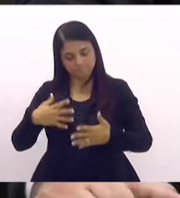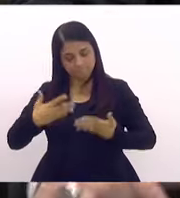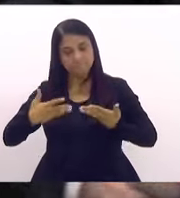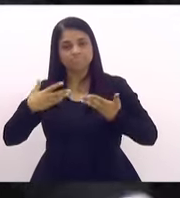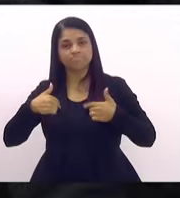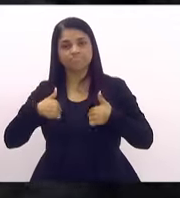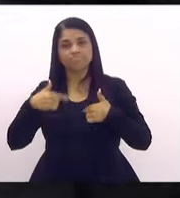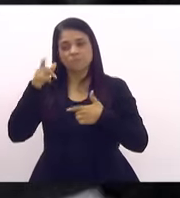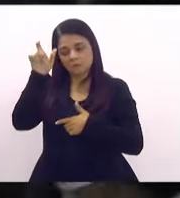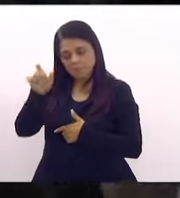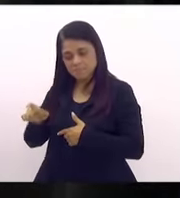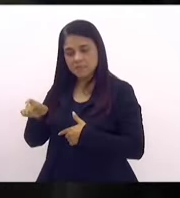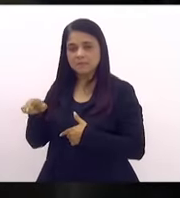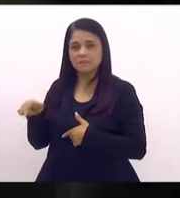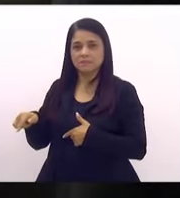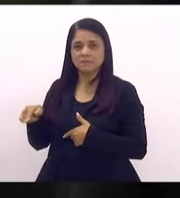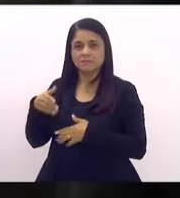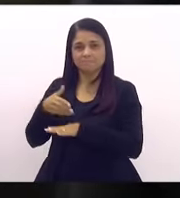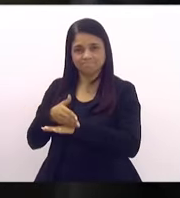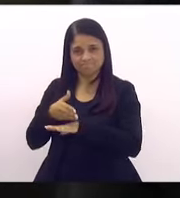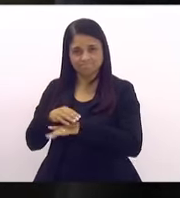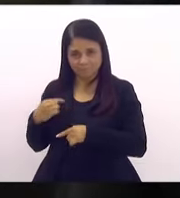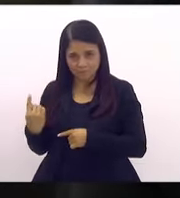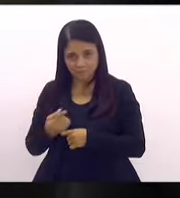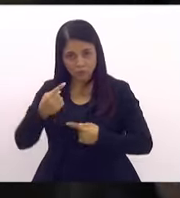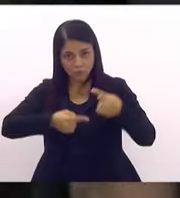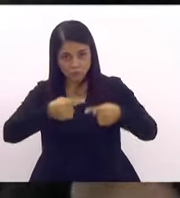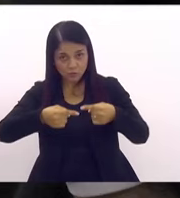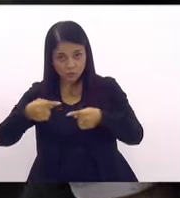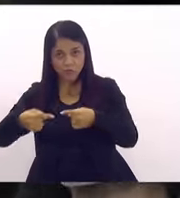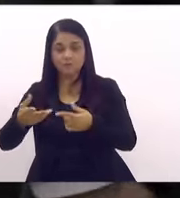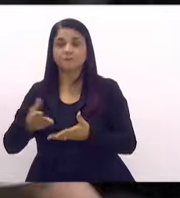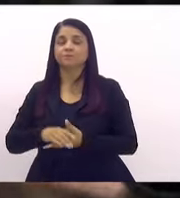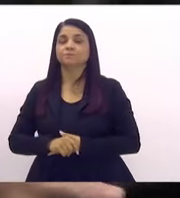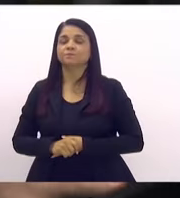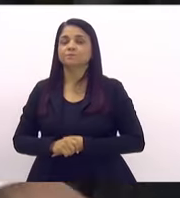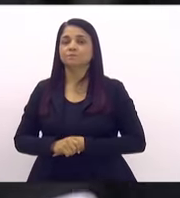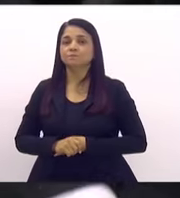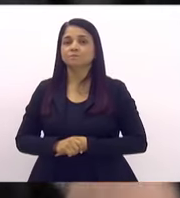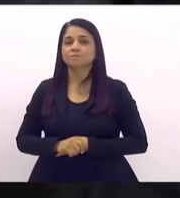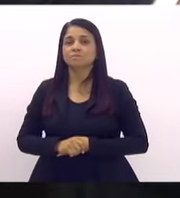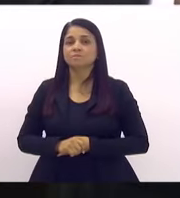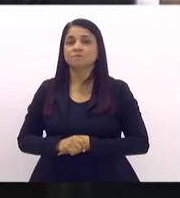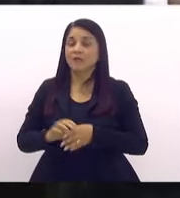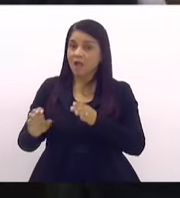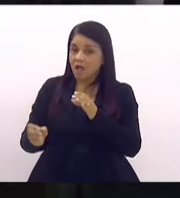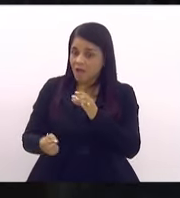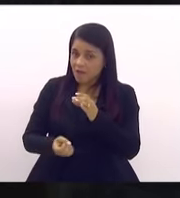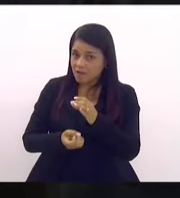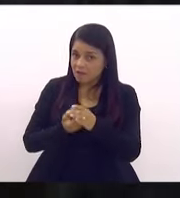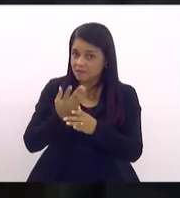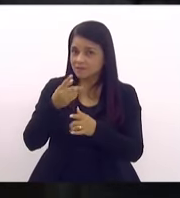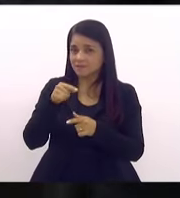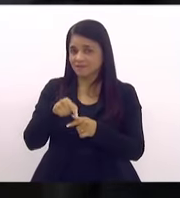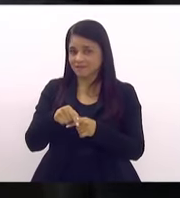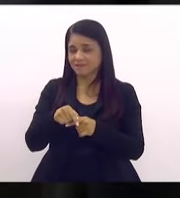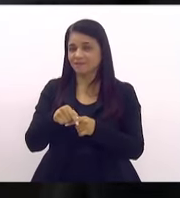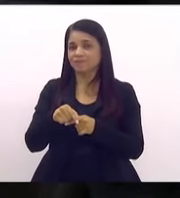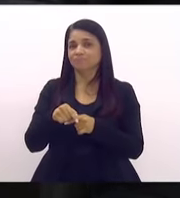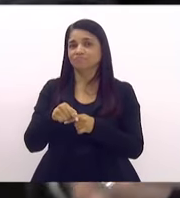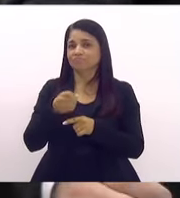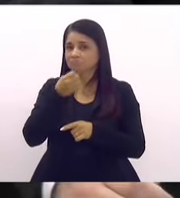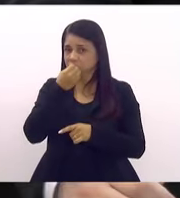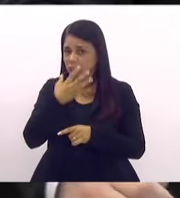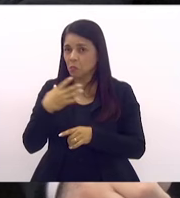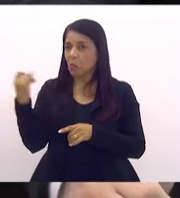com a presença dele entre nós. Verdade. E a questão da criação, ela é relevante para o Estado do Rio